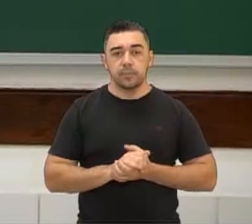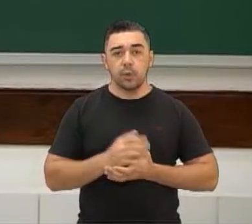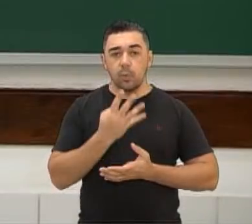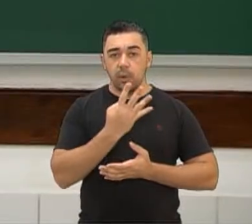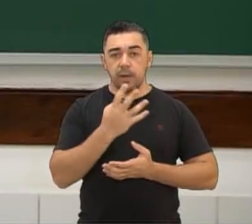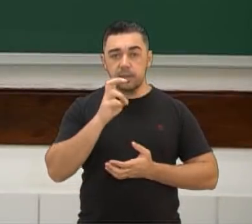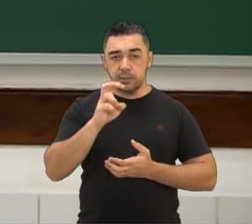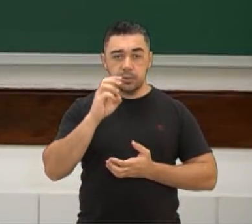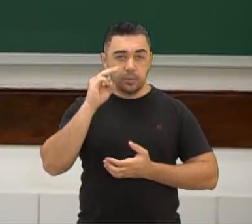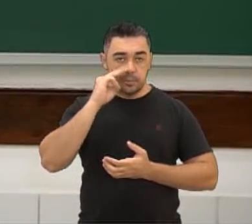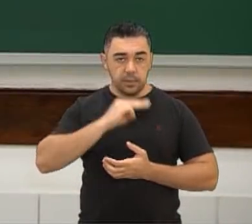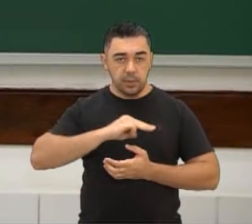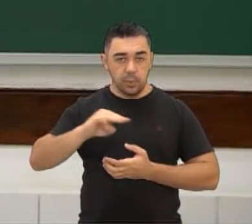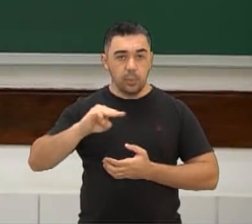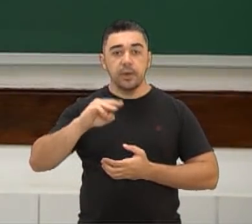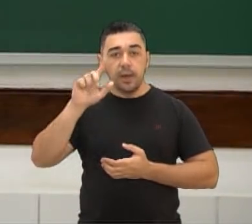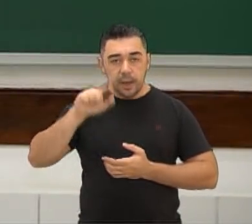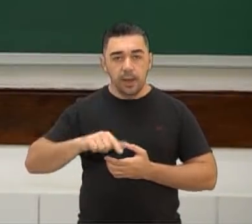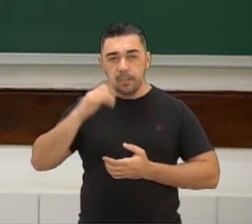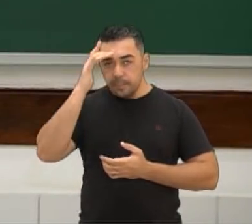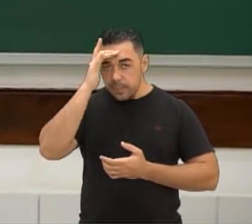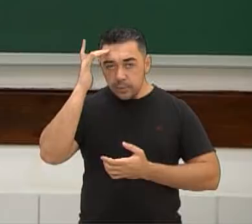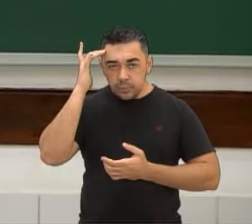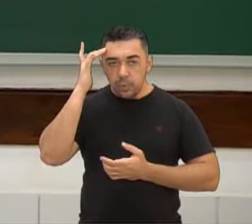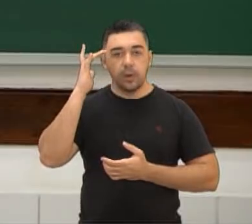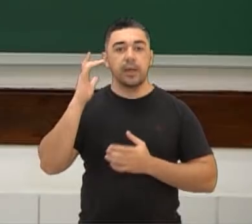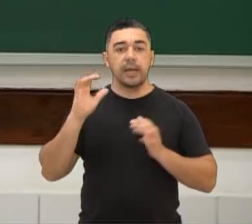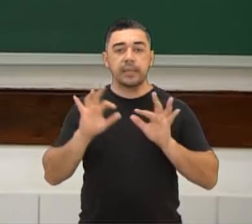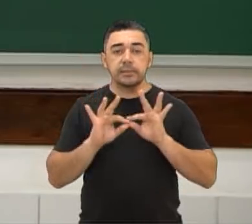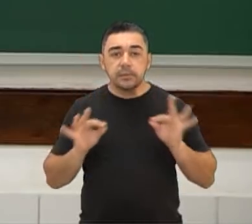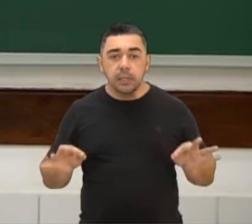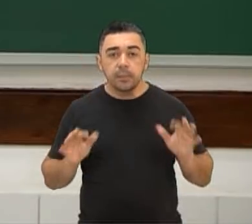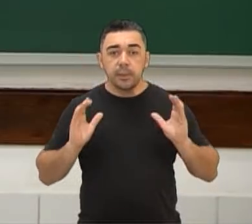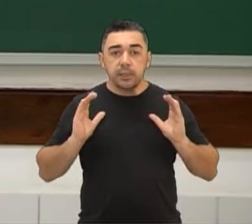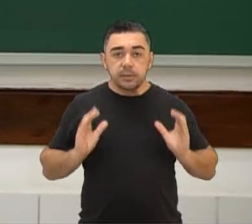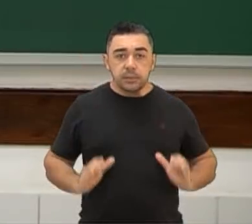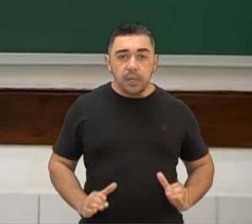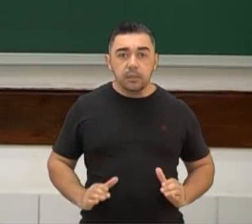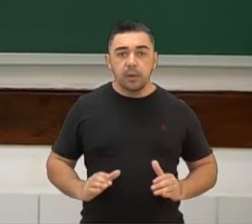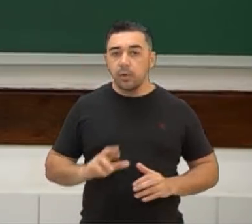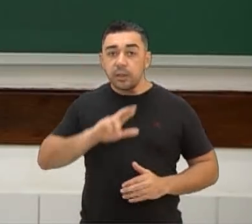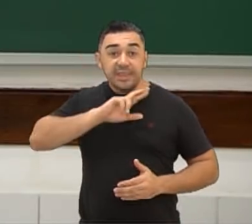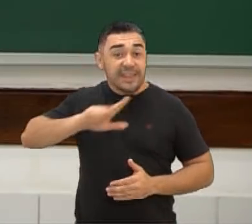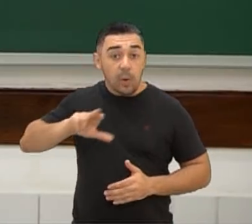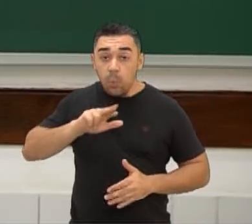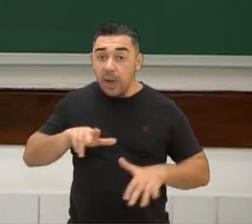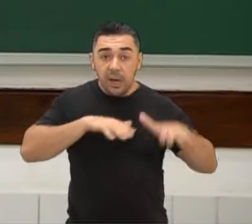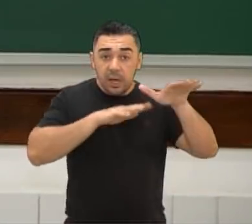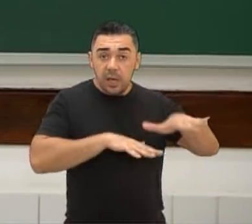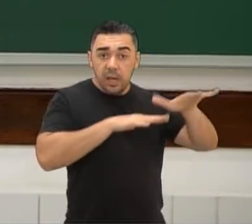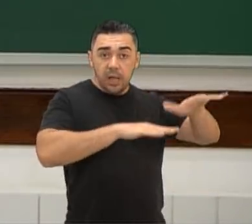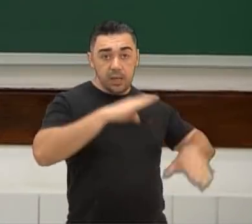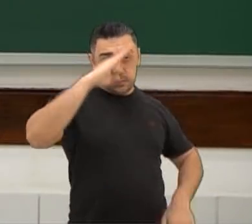45 milhões eram civis, não militares, não faziam parte dos